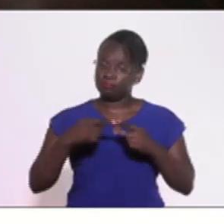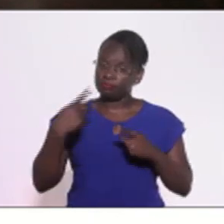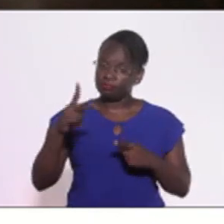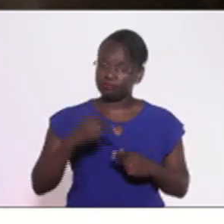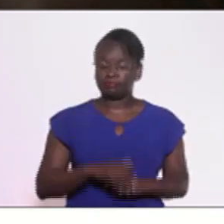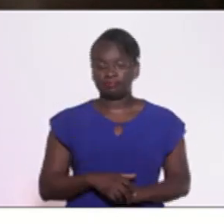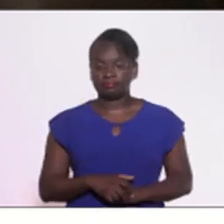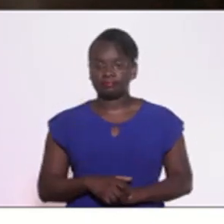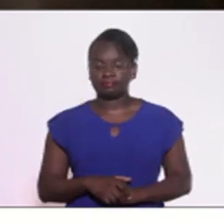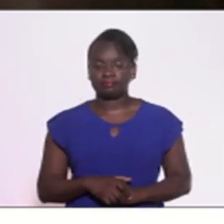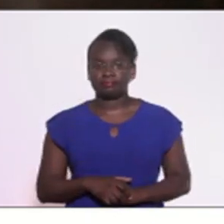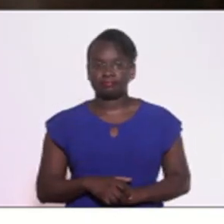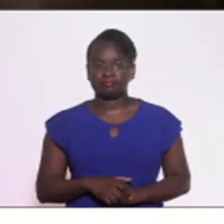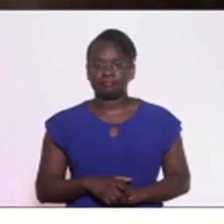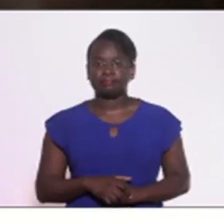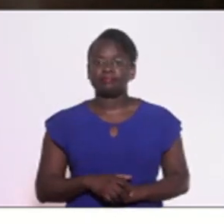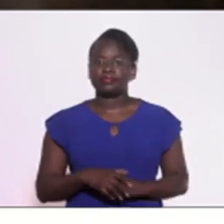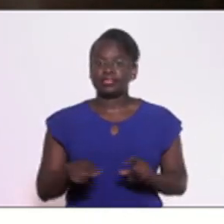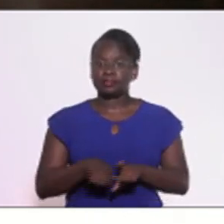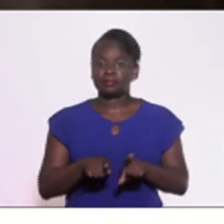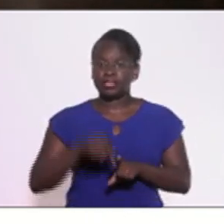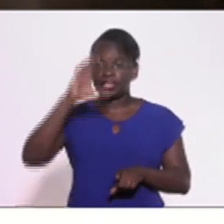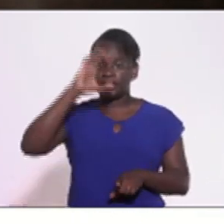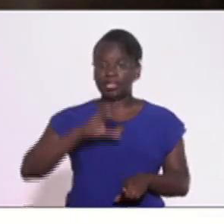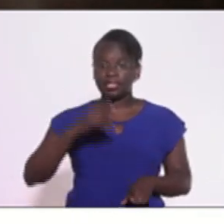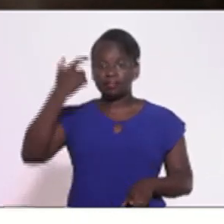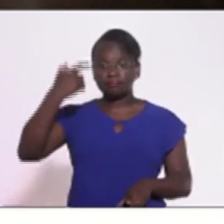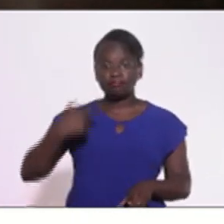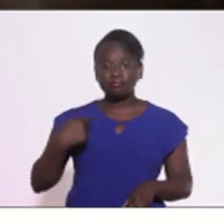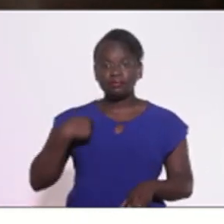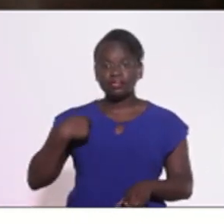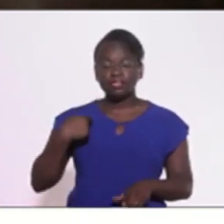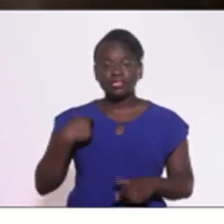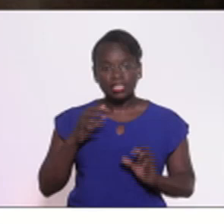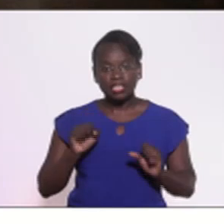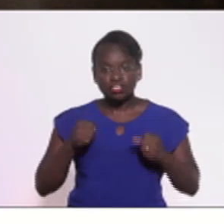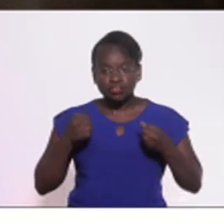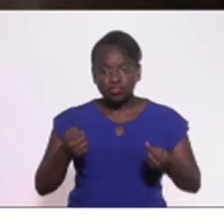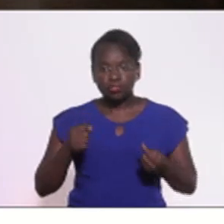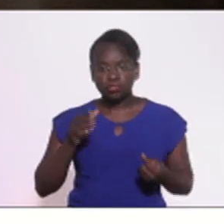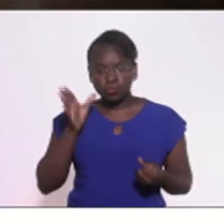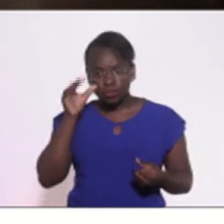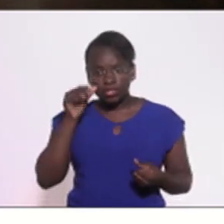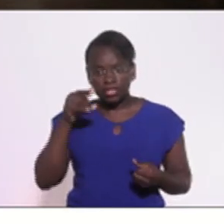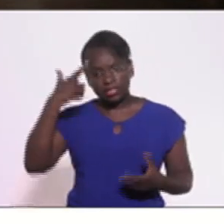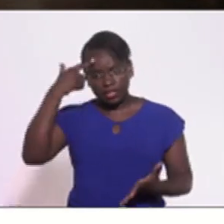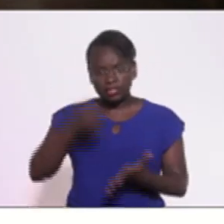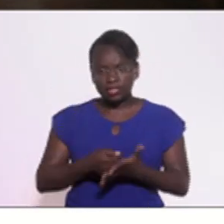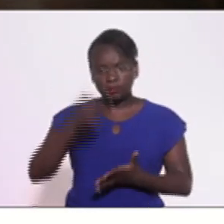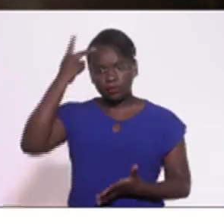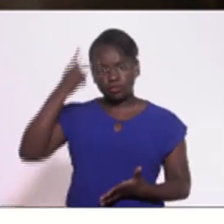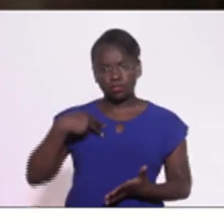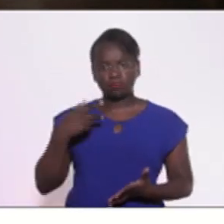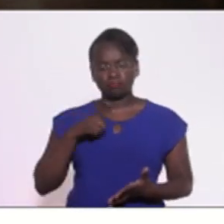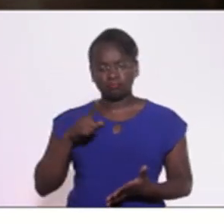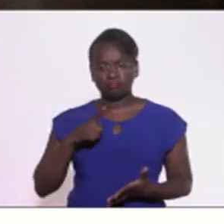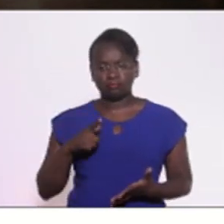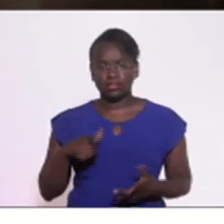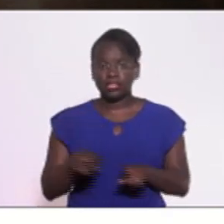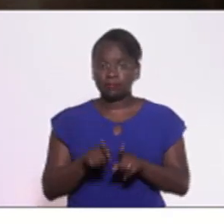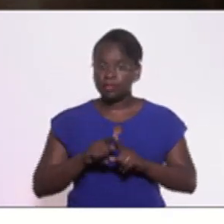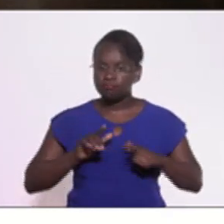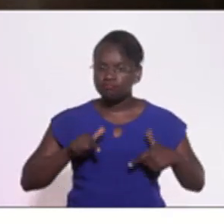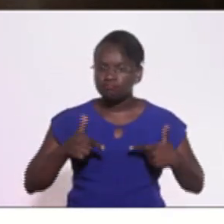Gomlewski. Traço de caráter que leva alguém a empreender alguma coisa ou tomar decisões por conta própria.